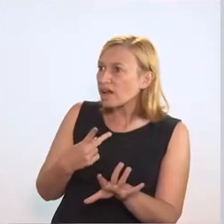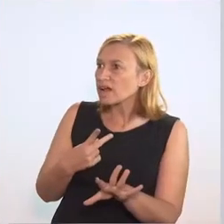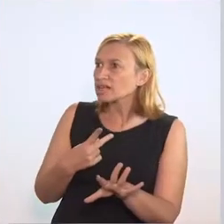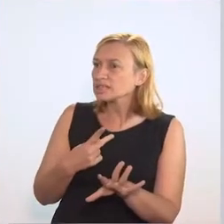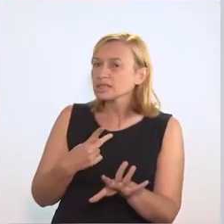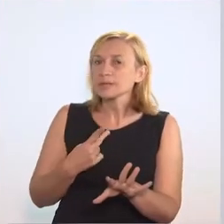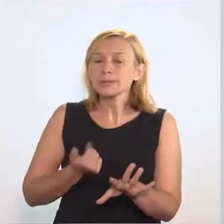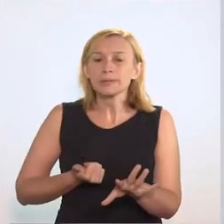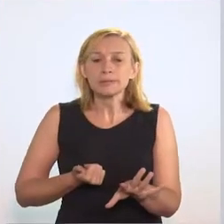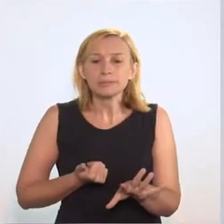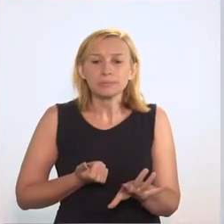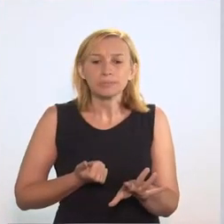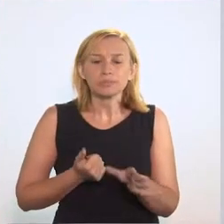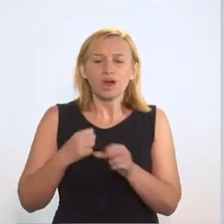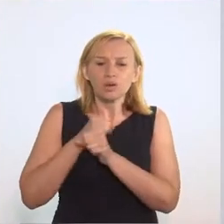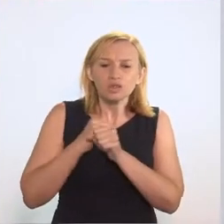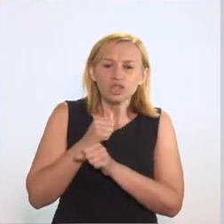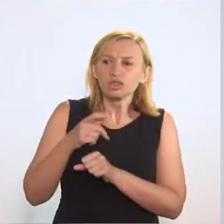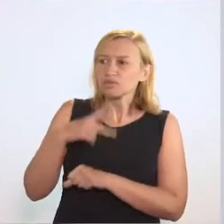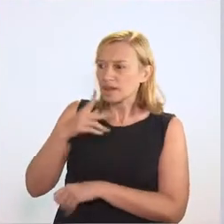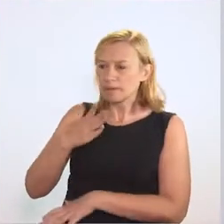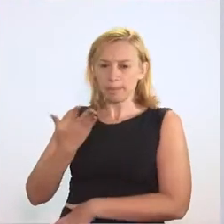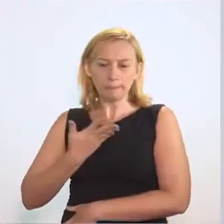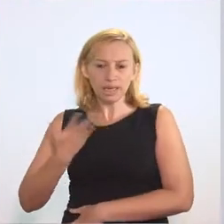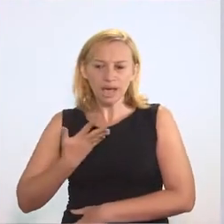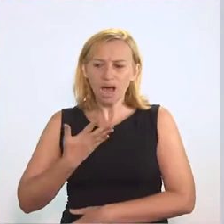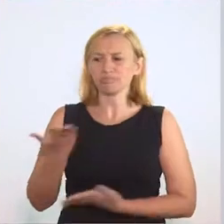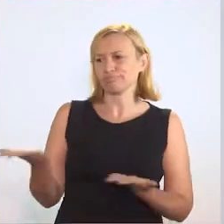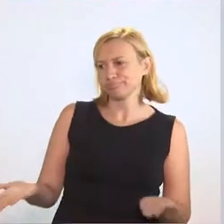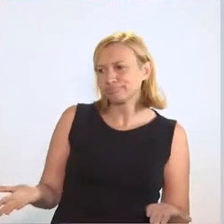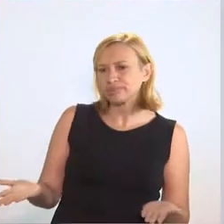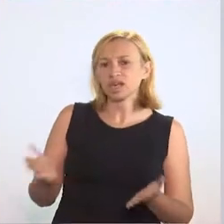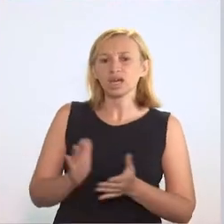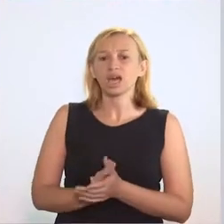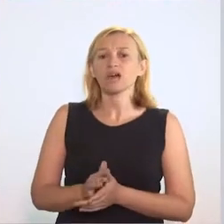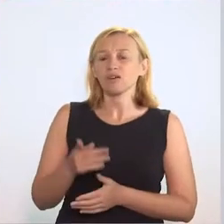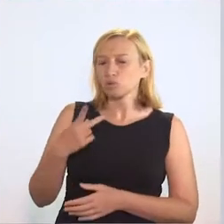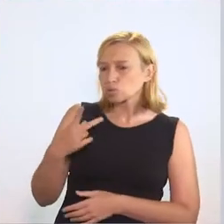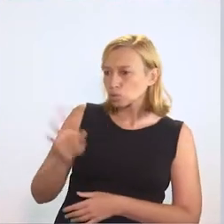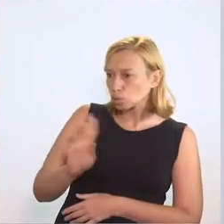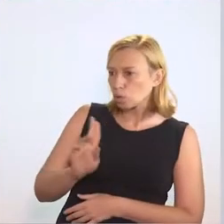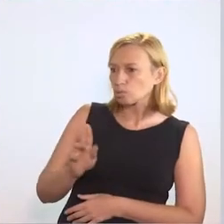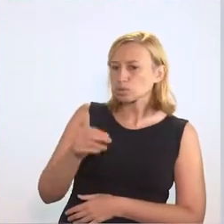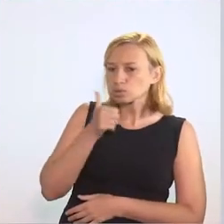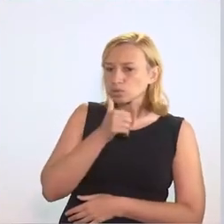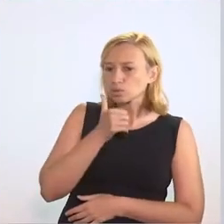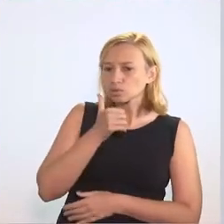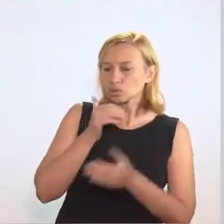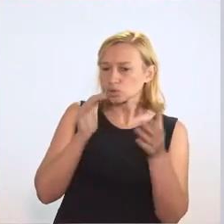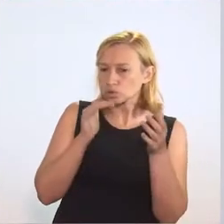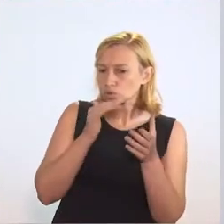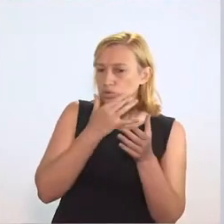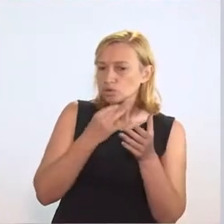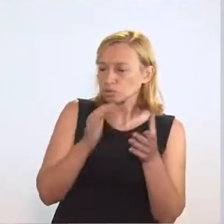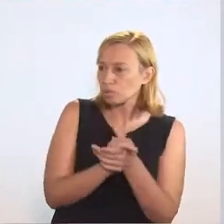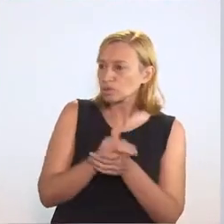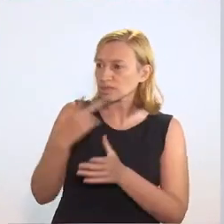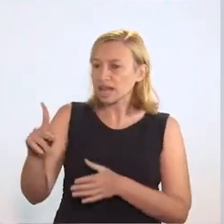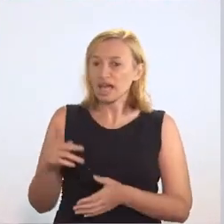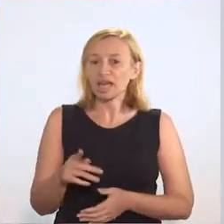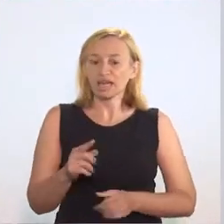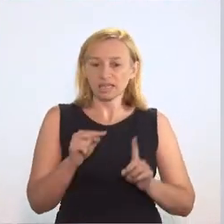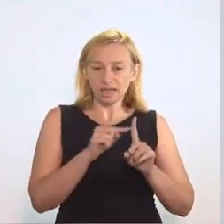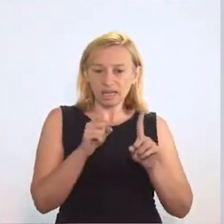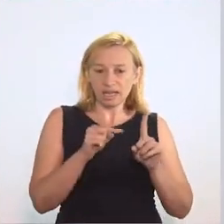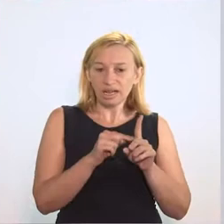falas, há uns anos eu falei para uma amiga, falei o nome do marido dela, né? Ela estava com uma filha